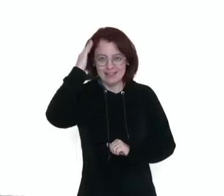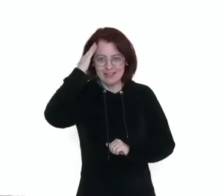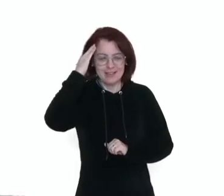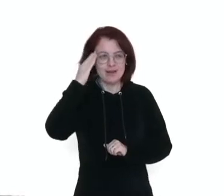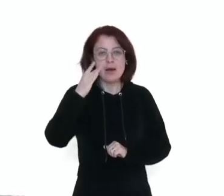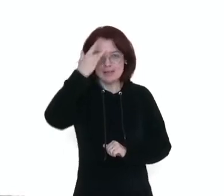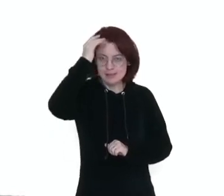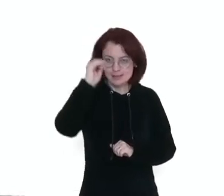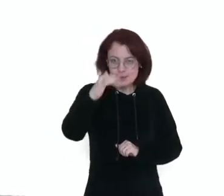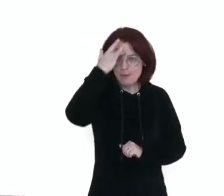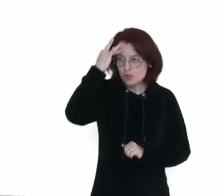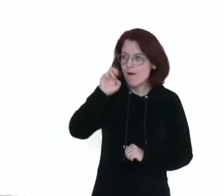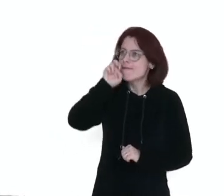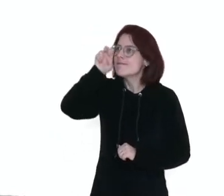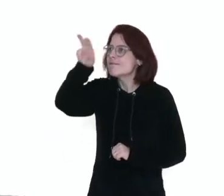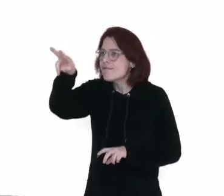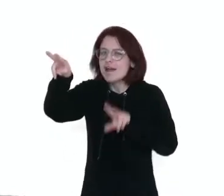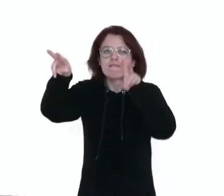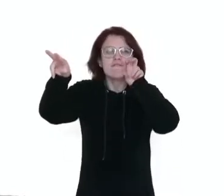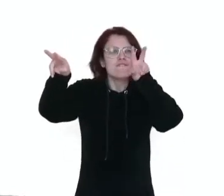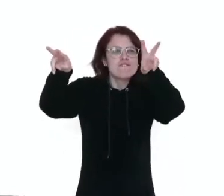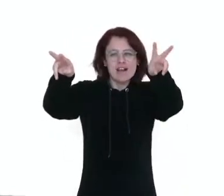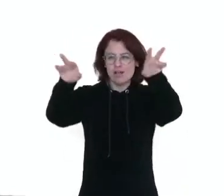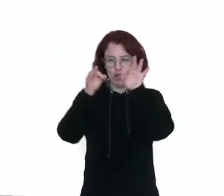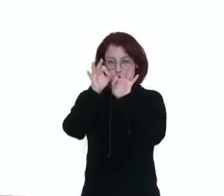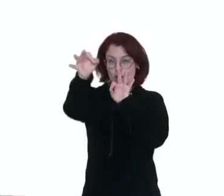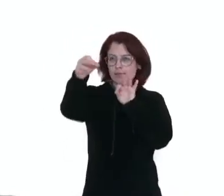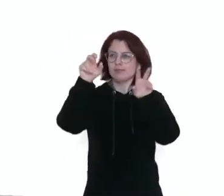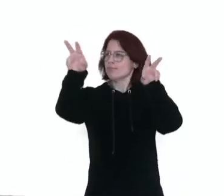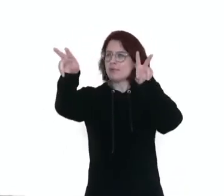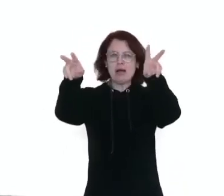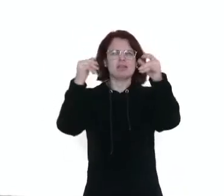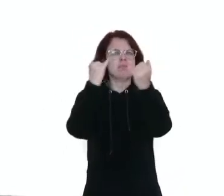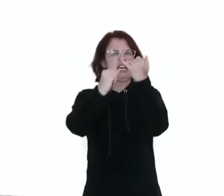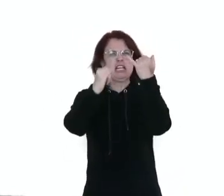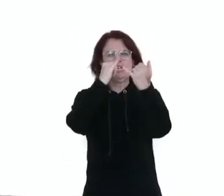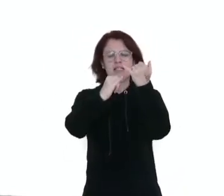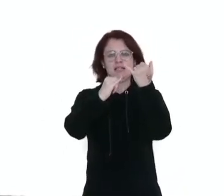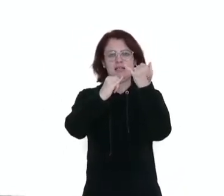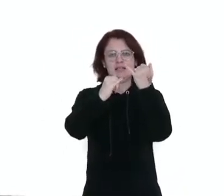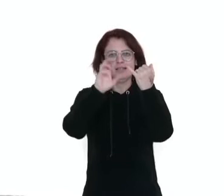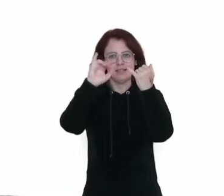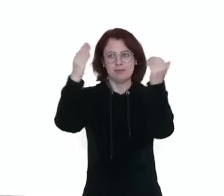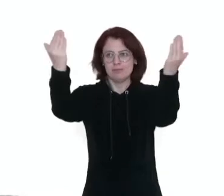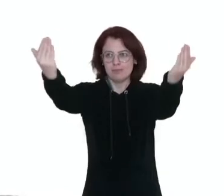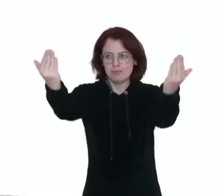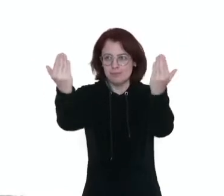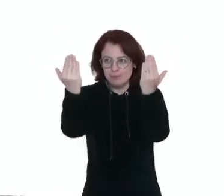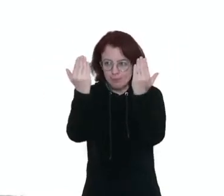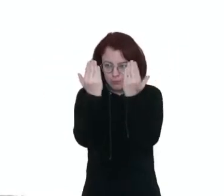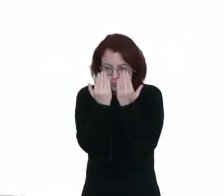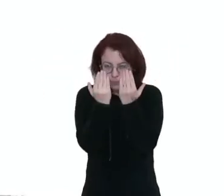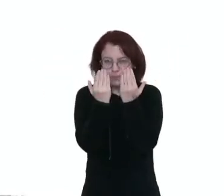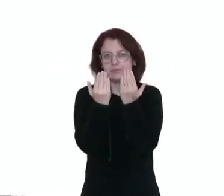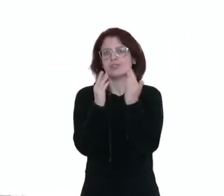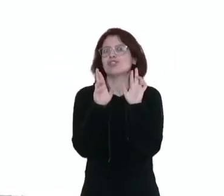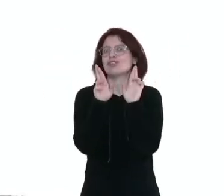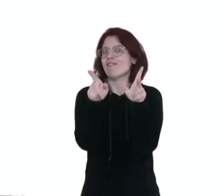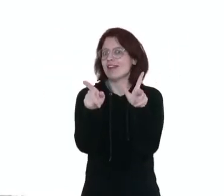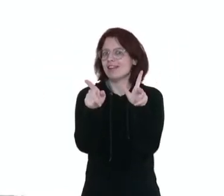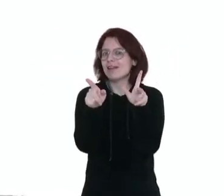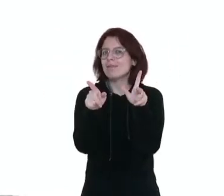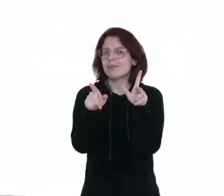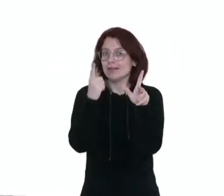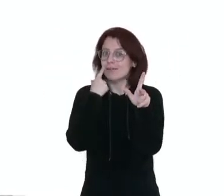em alguns aspectos, né? Mas em outros nem pensar, só de longe. Então existe aí essa ideia de contraposição de ideias,